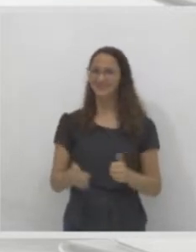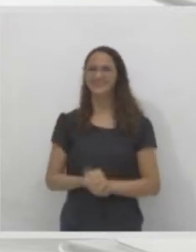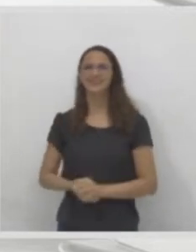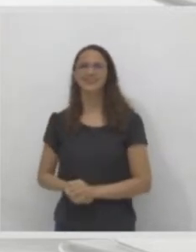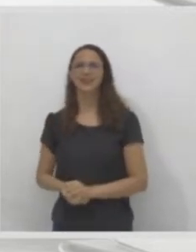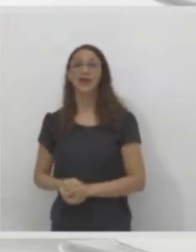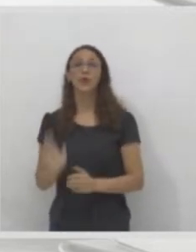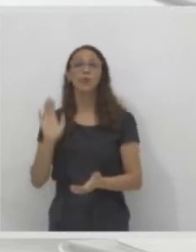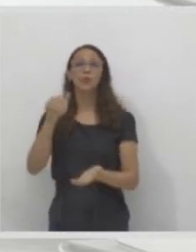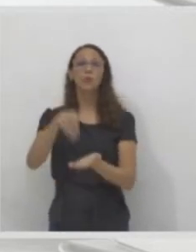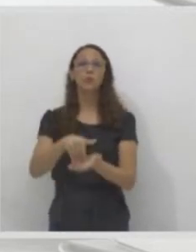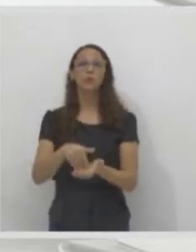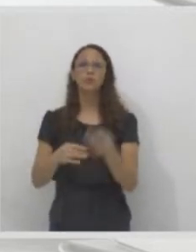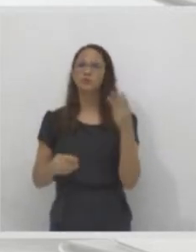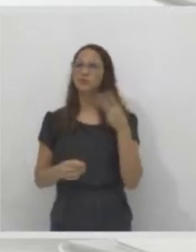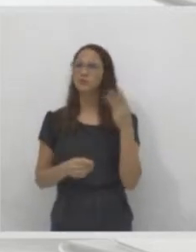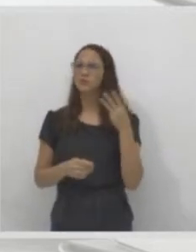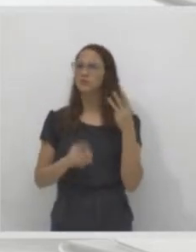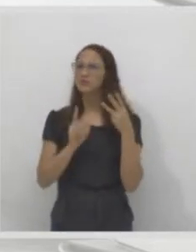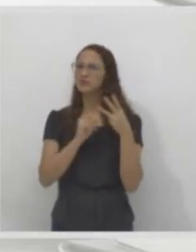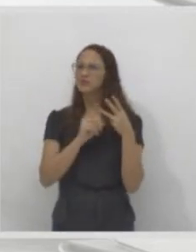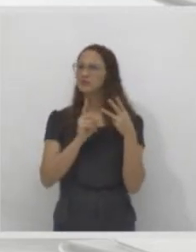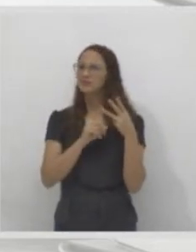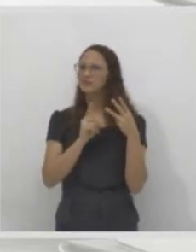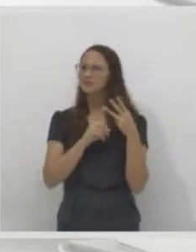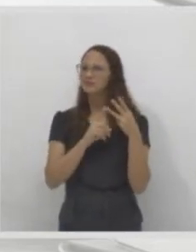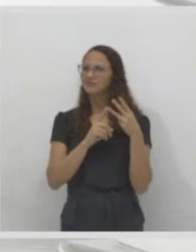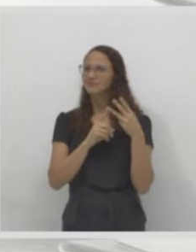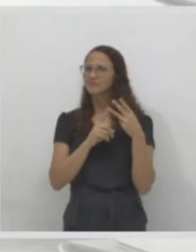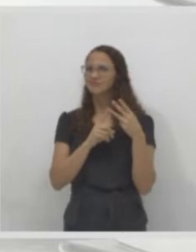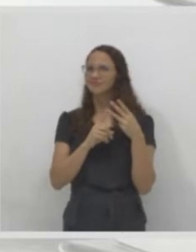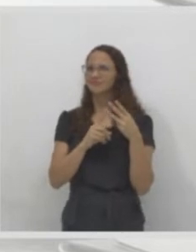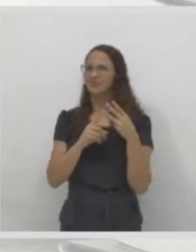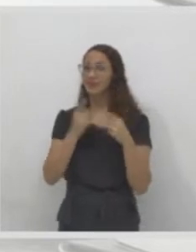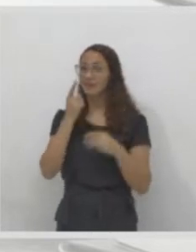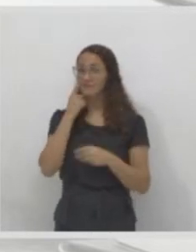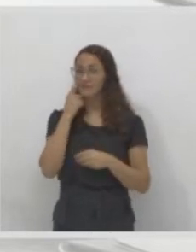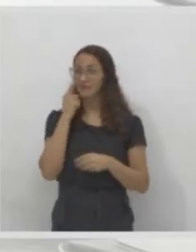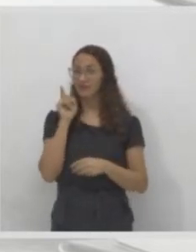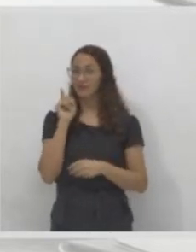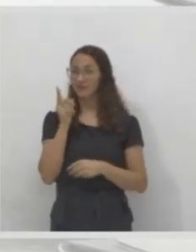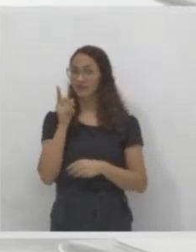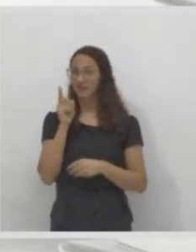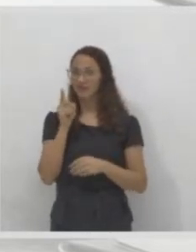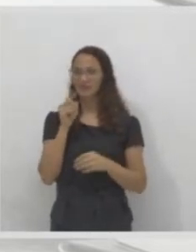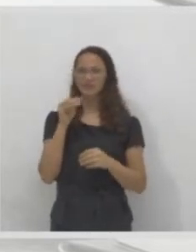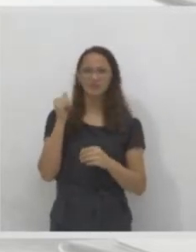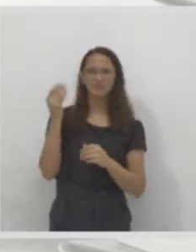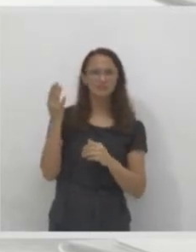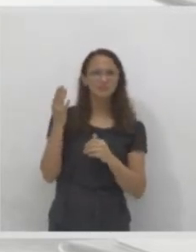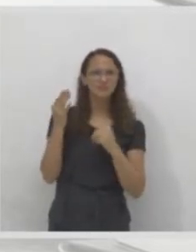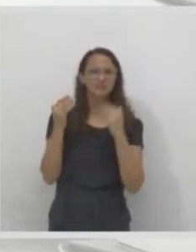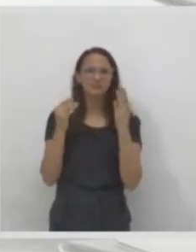o último. Não descartando os outros, mas identificando pelas suas características, olhem